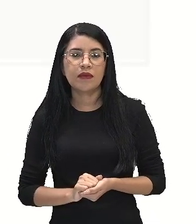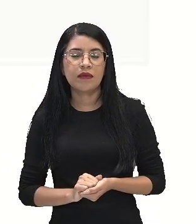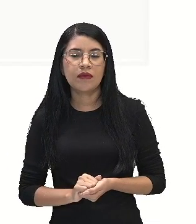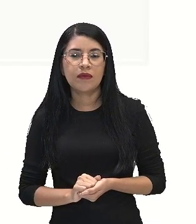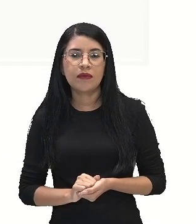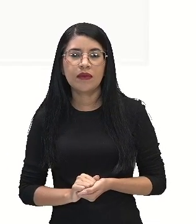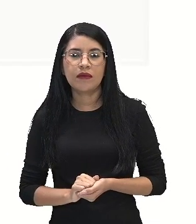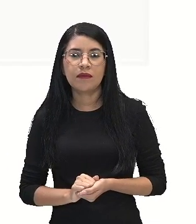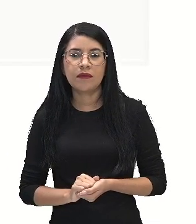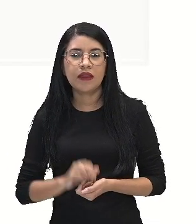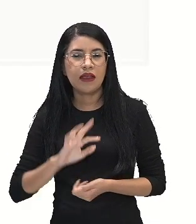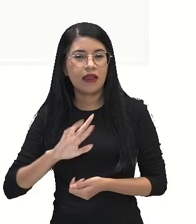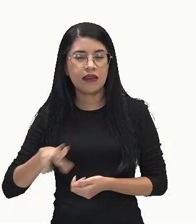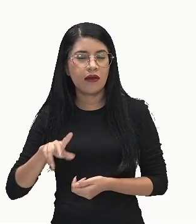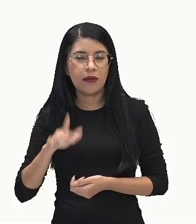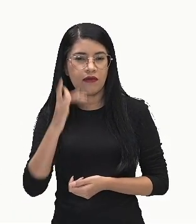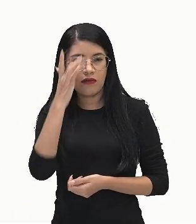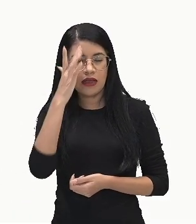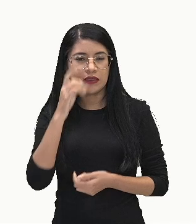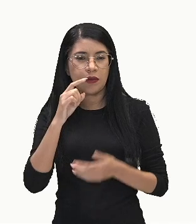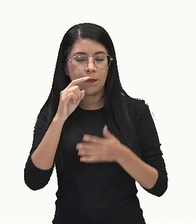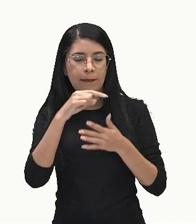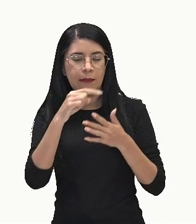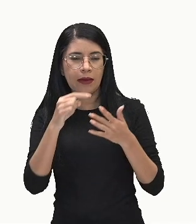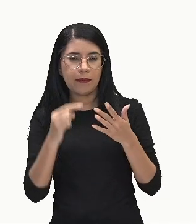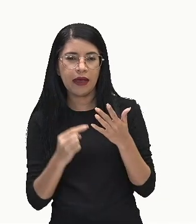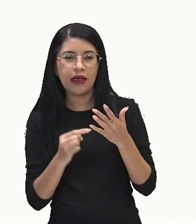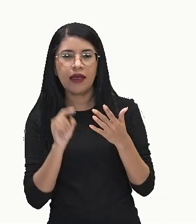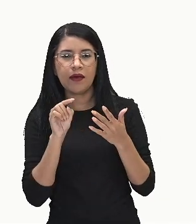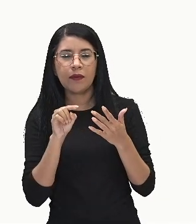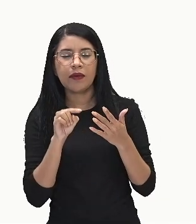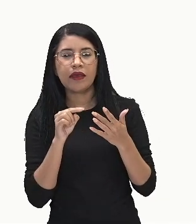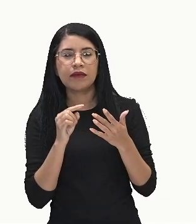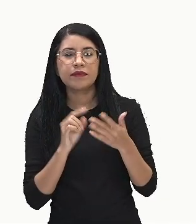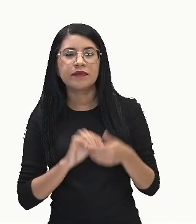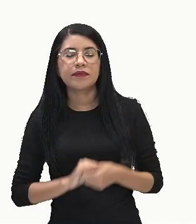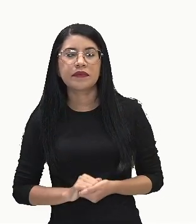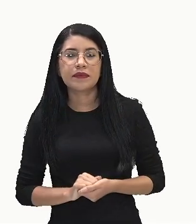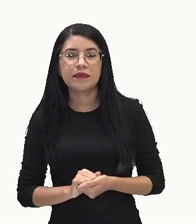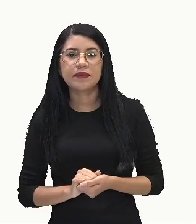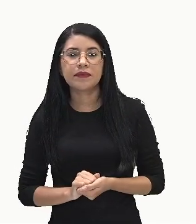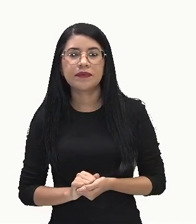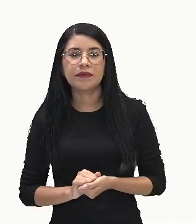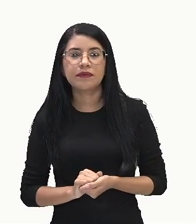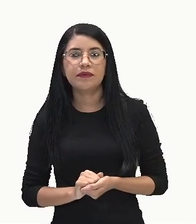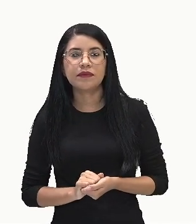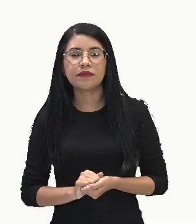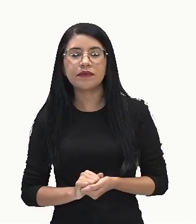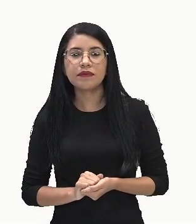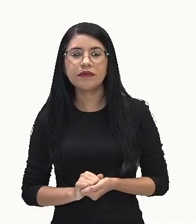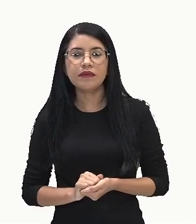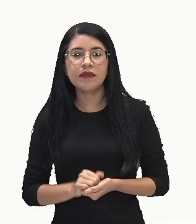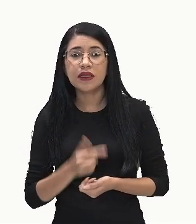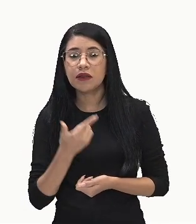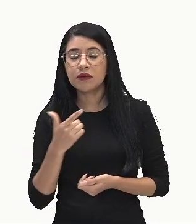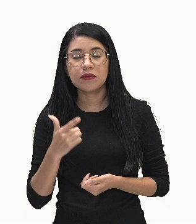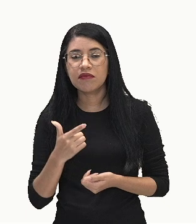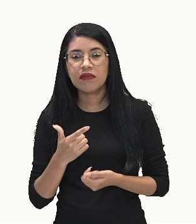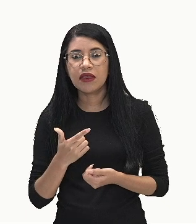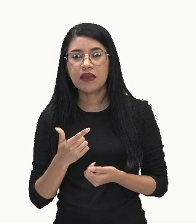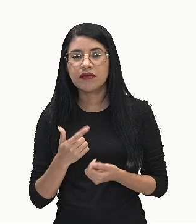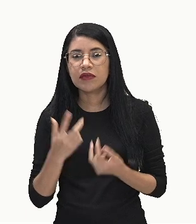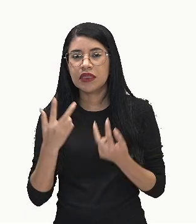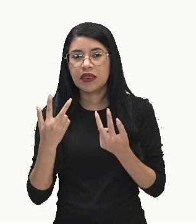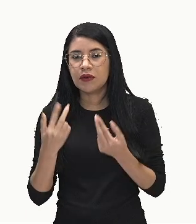aí. Então, olha as opções que ele deu para nós. Aí você olha para as alternativas aqui, né? Não tem nada do que